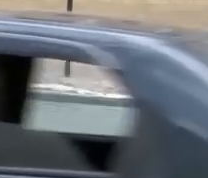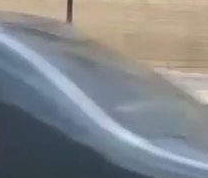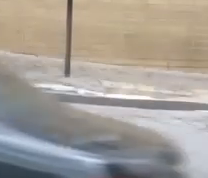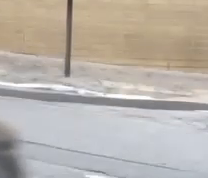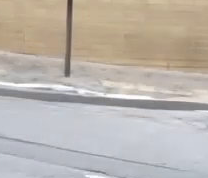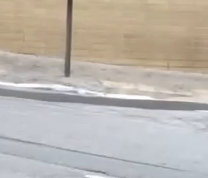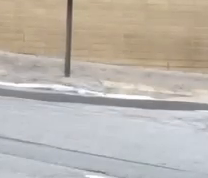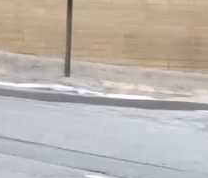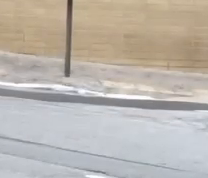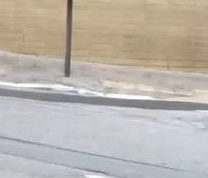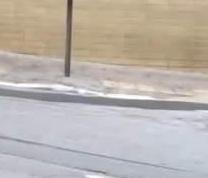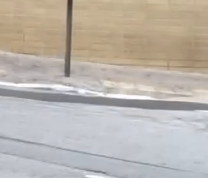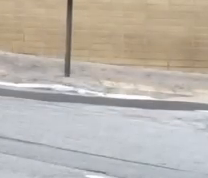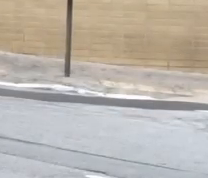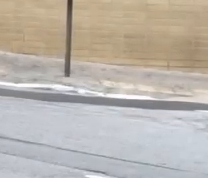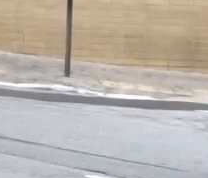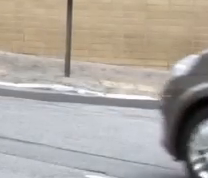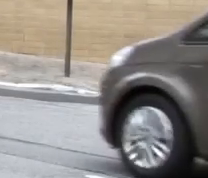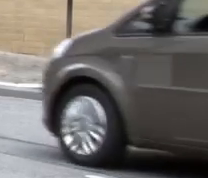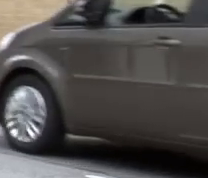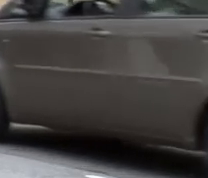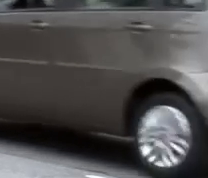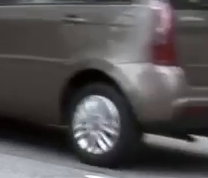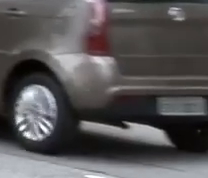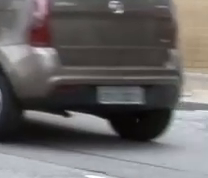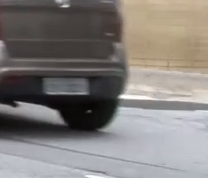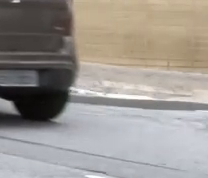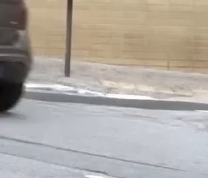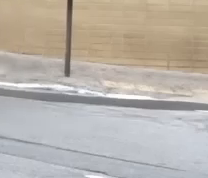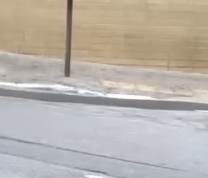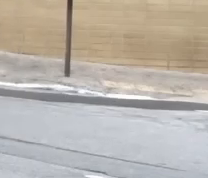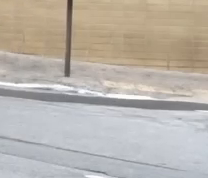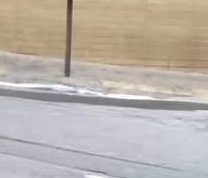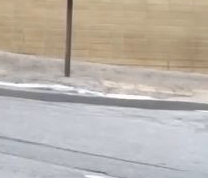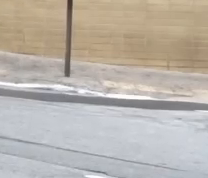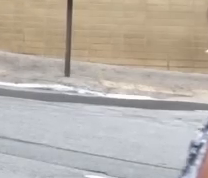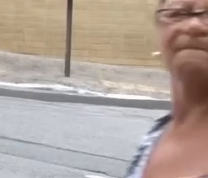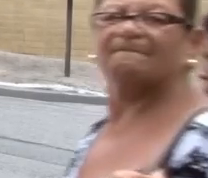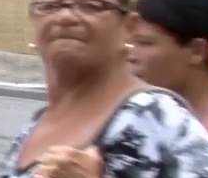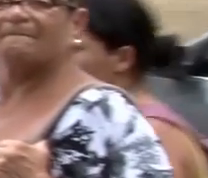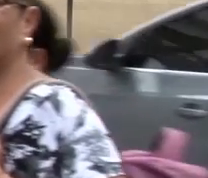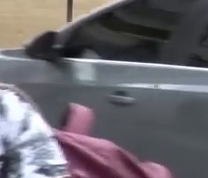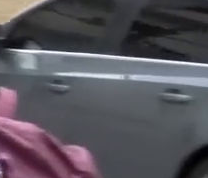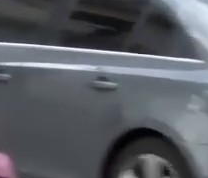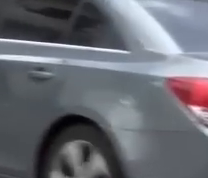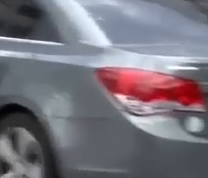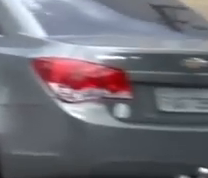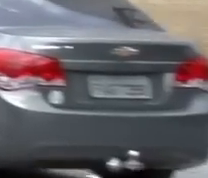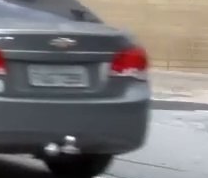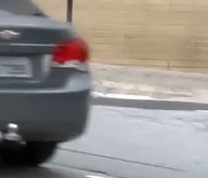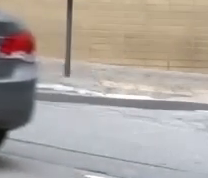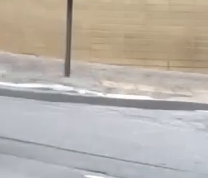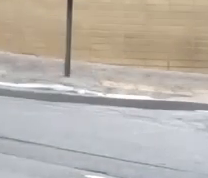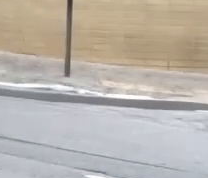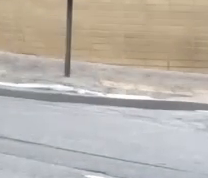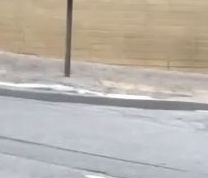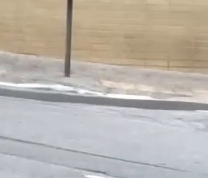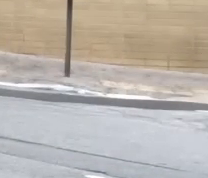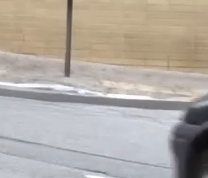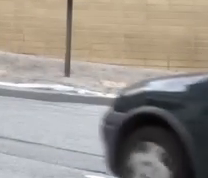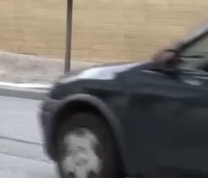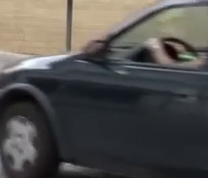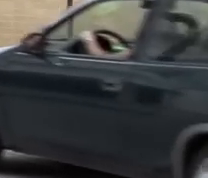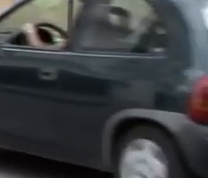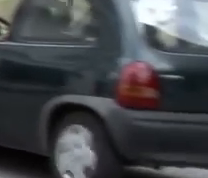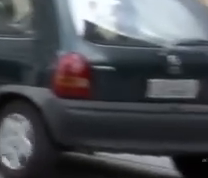a Clínica Ortopédica e de Reabilitação do Bom Clima. Se você tiver alguma dúvida sobre os serviços públicos da cidade